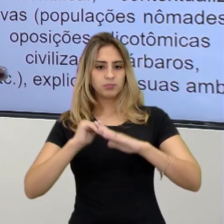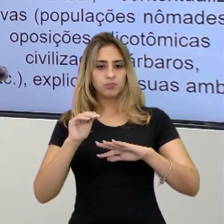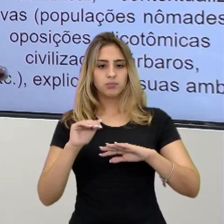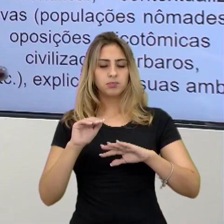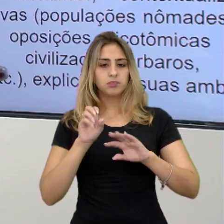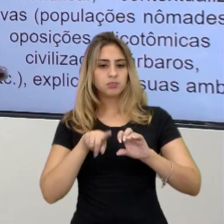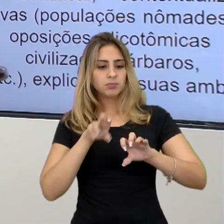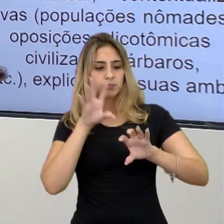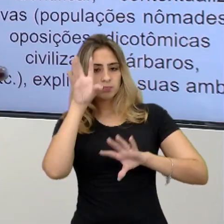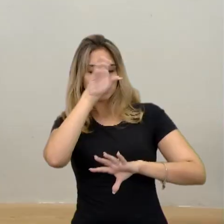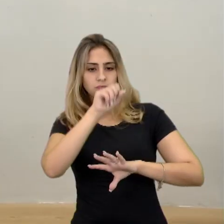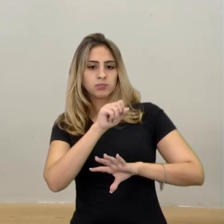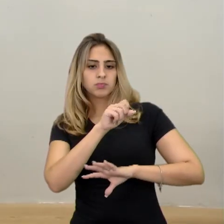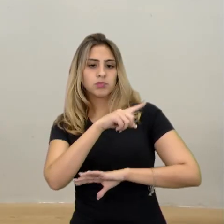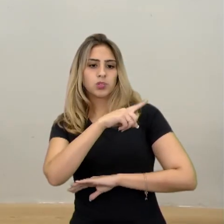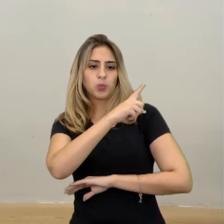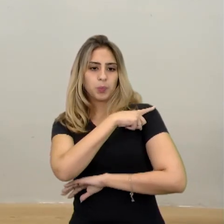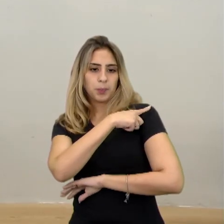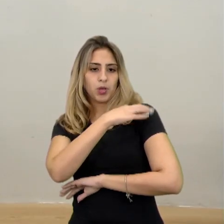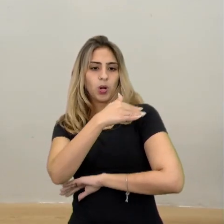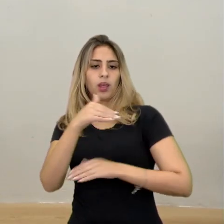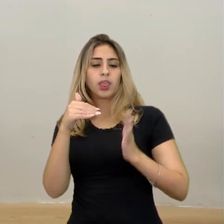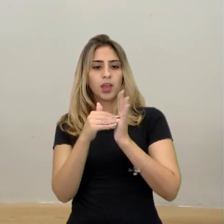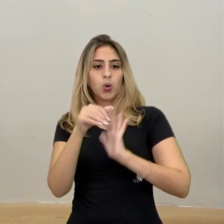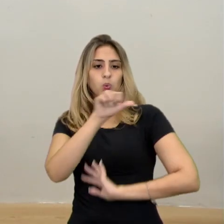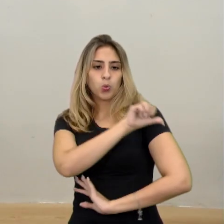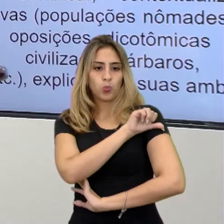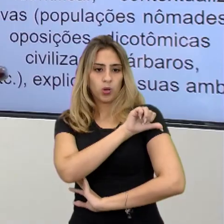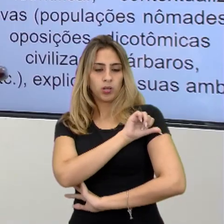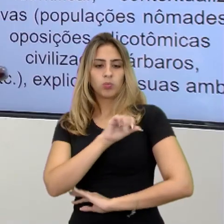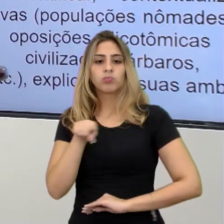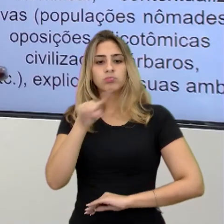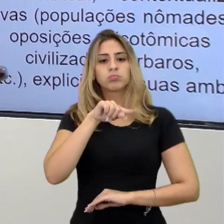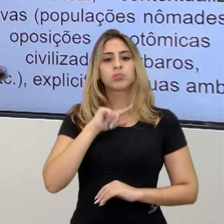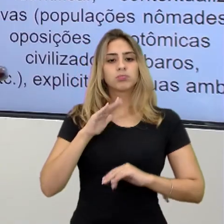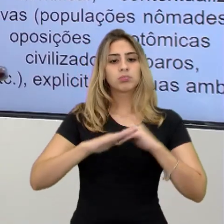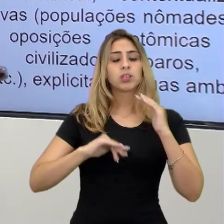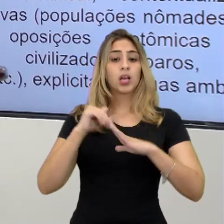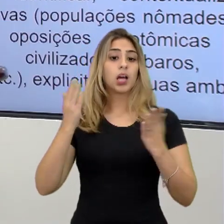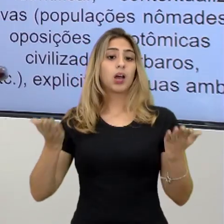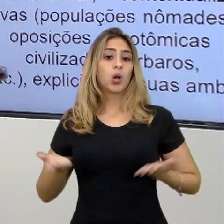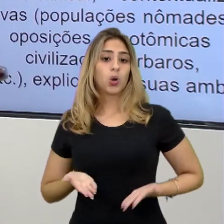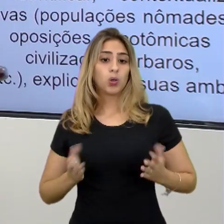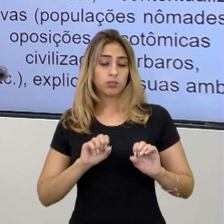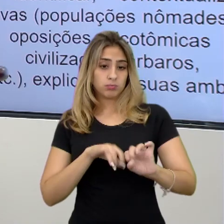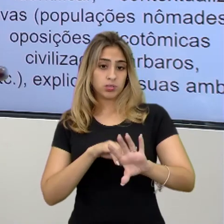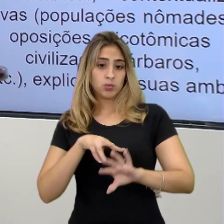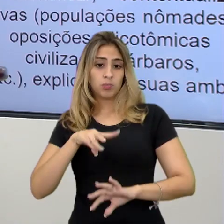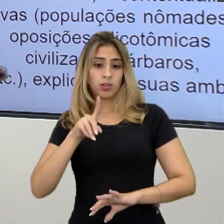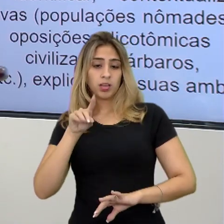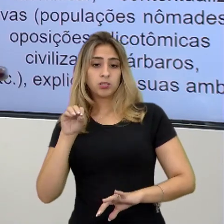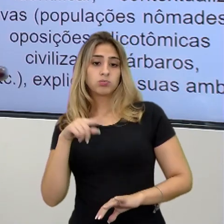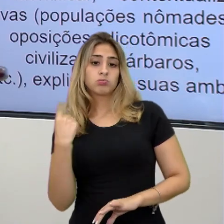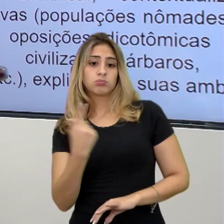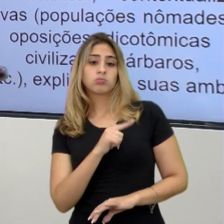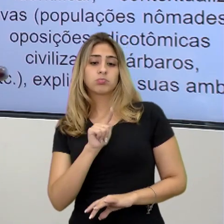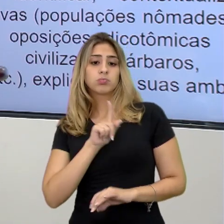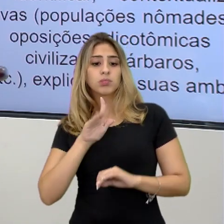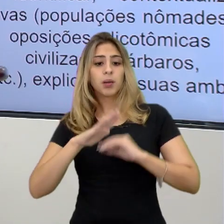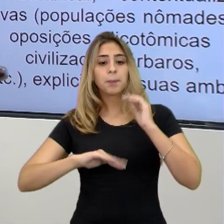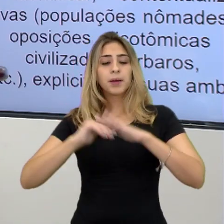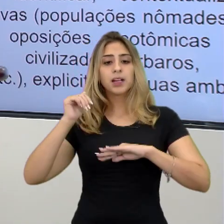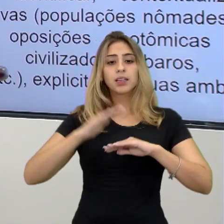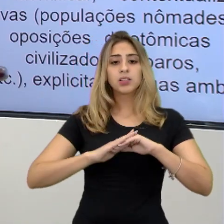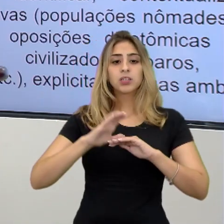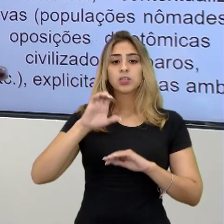ensino fundamental, até o 9º ano. Sim. Aí nós temos essas habilidades. Só que agora, no ensino médio, nós temos também as